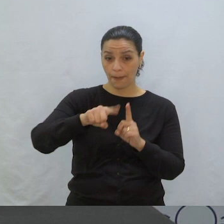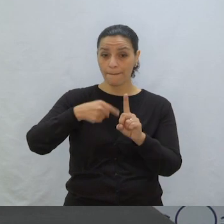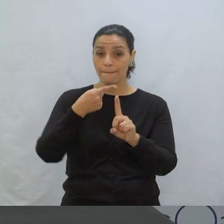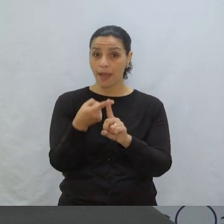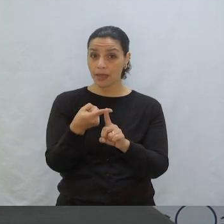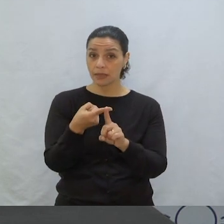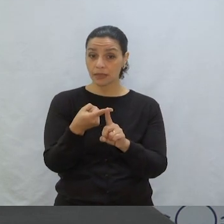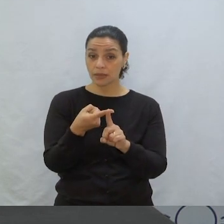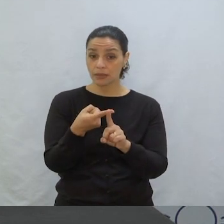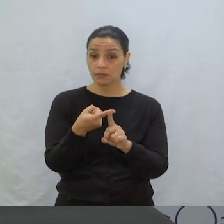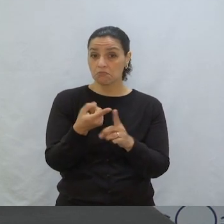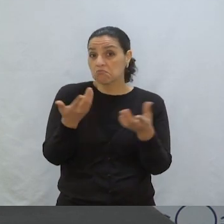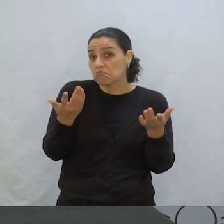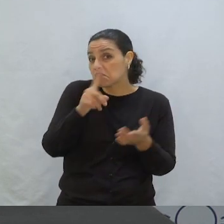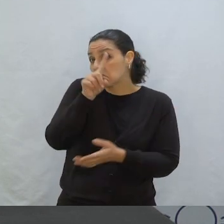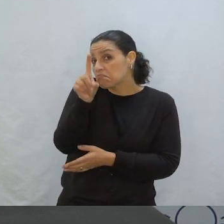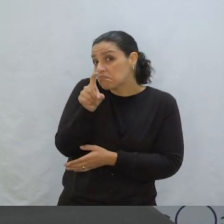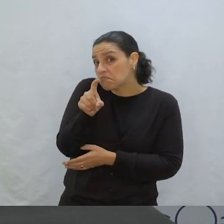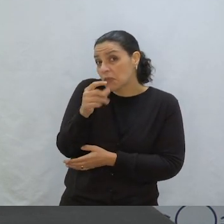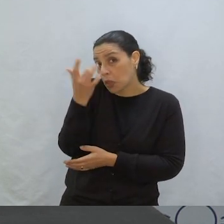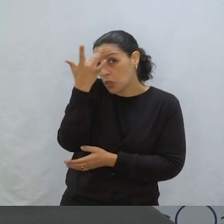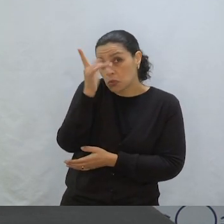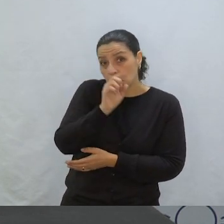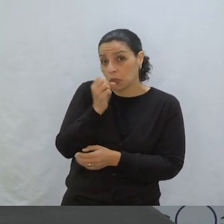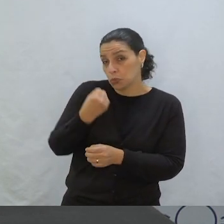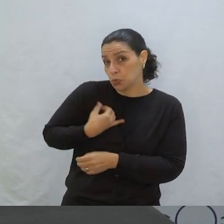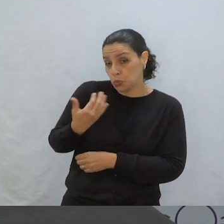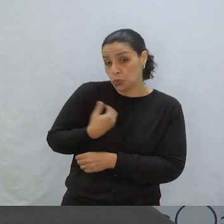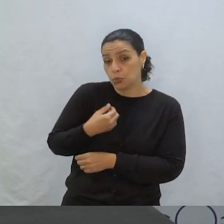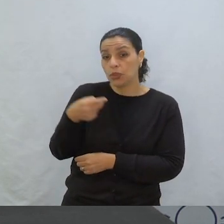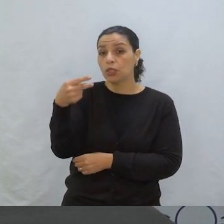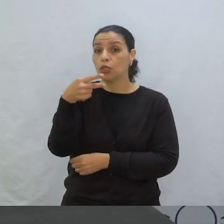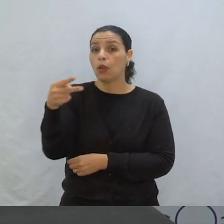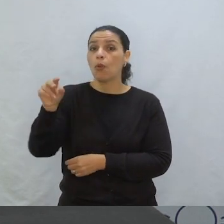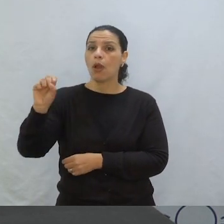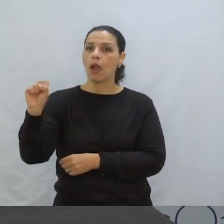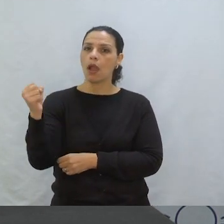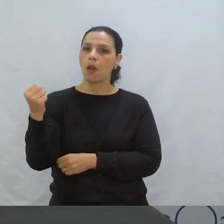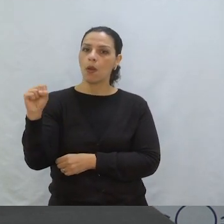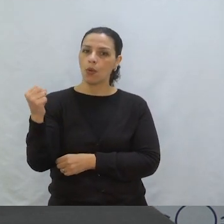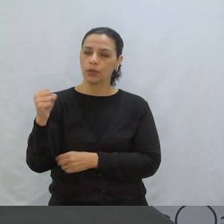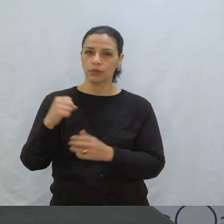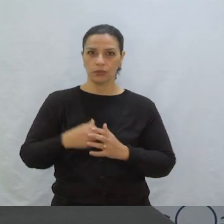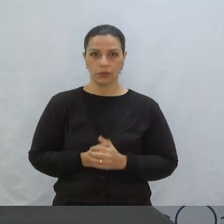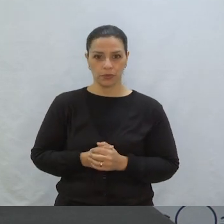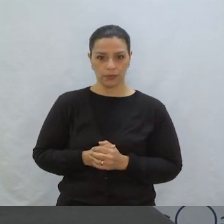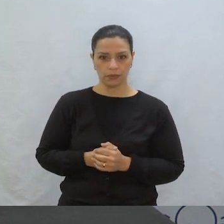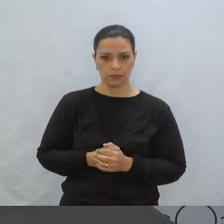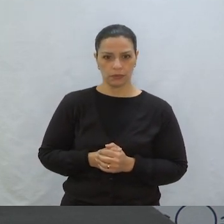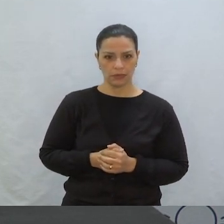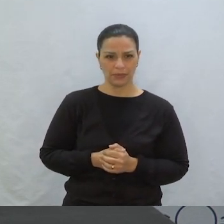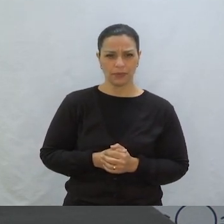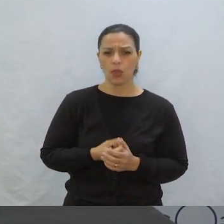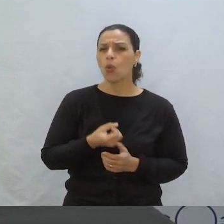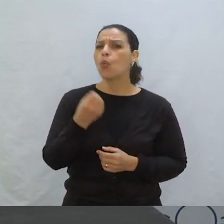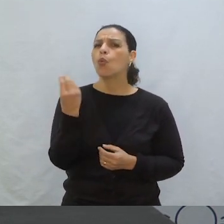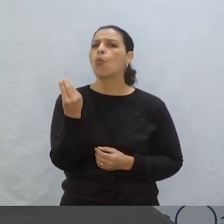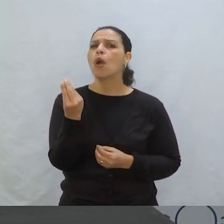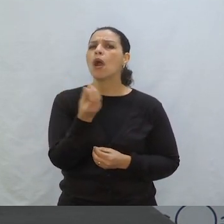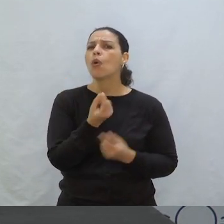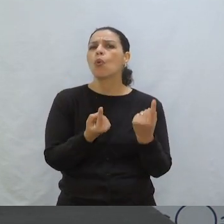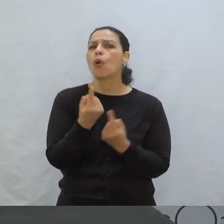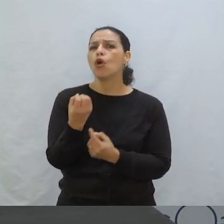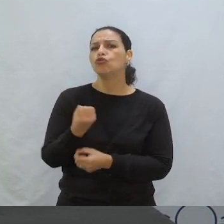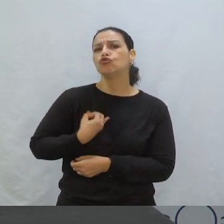6 mais... não sabemos o número, igual a 8.